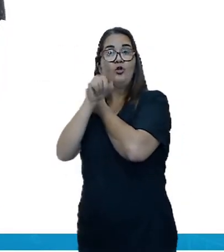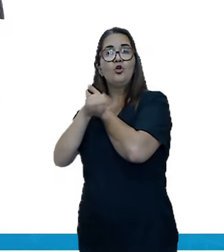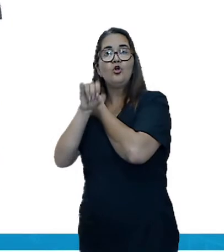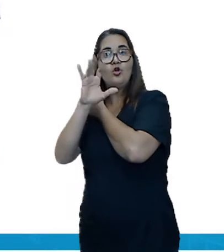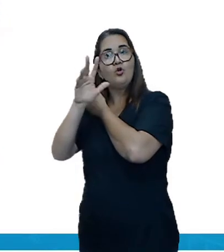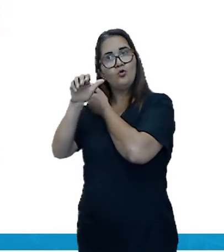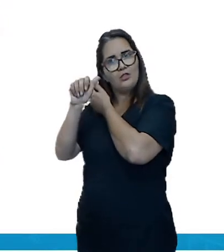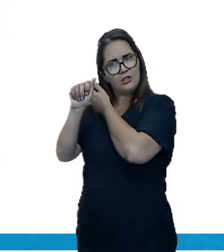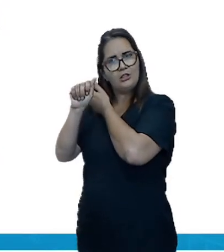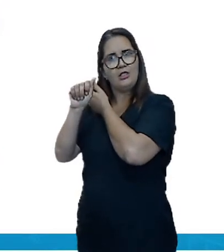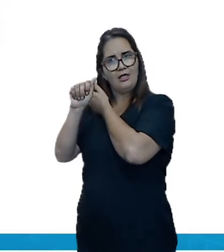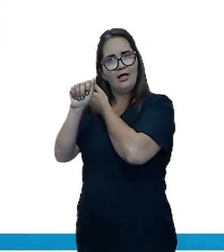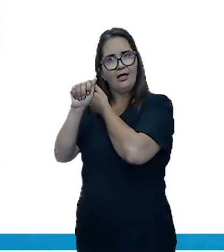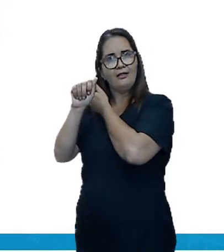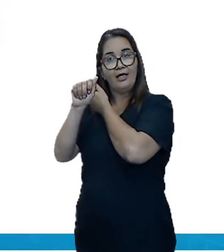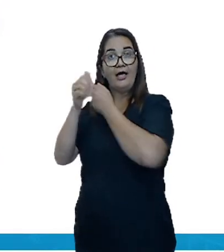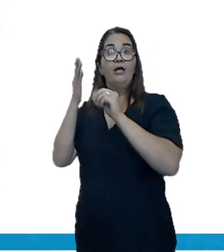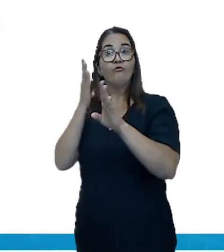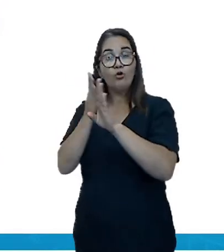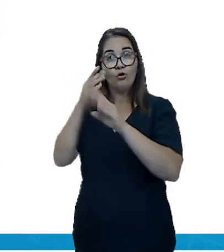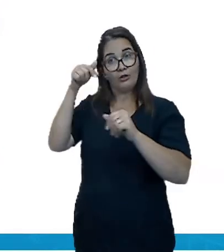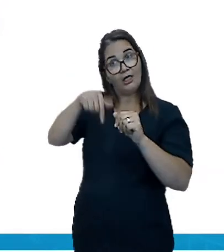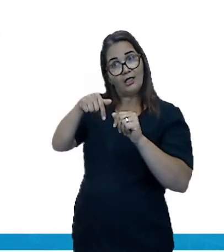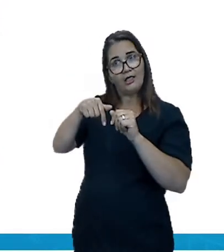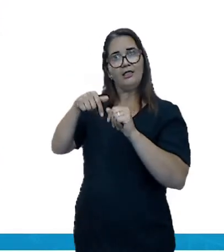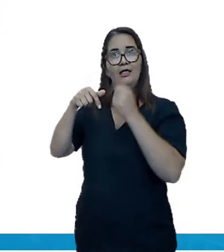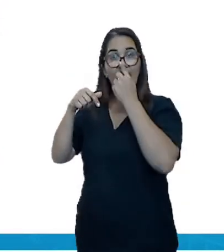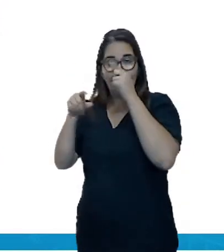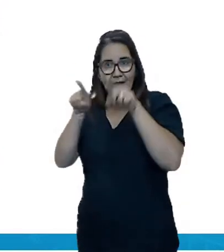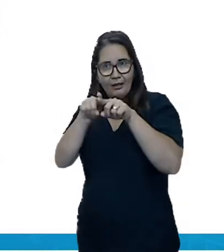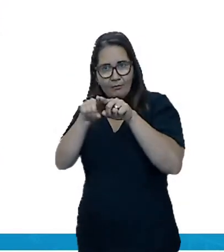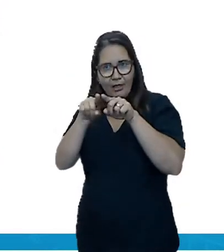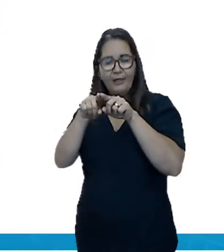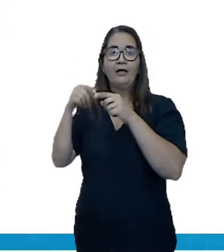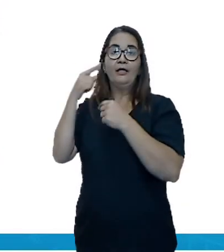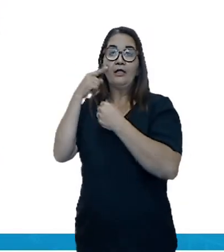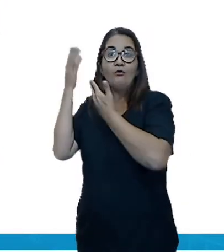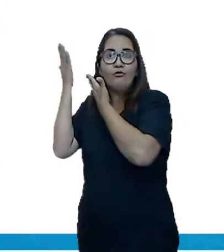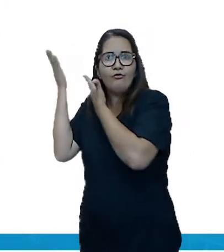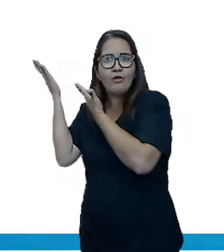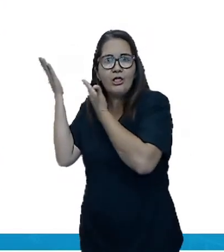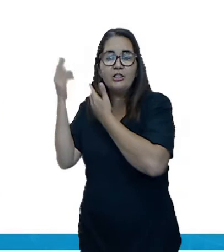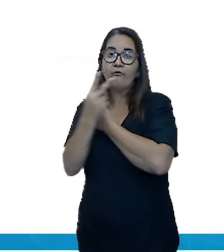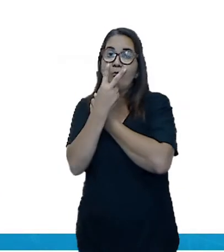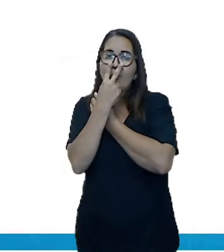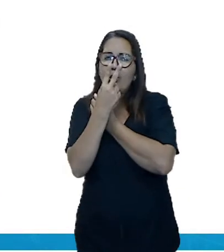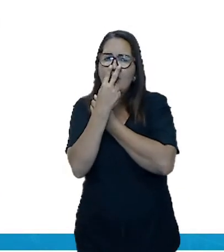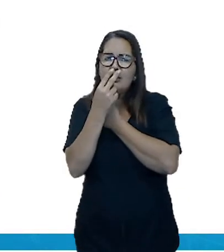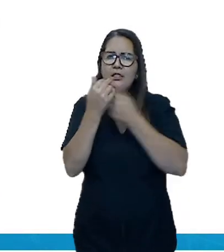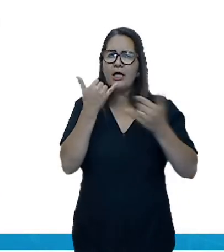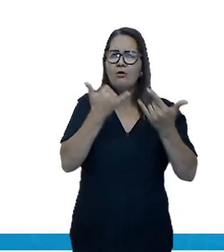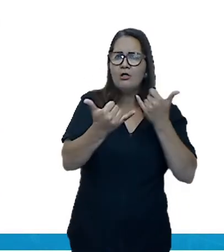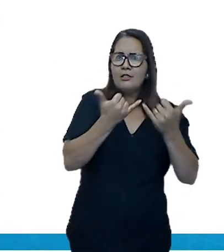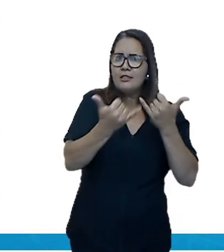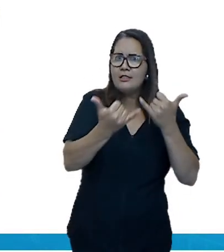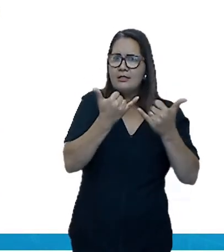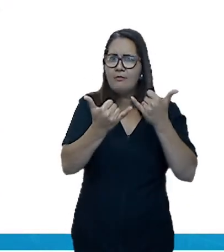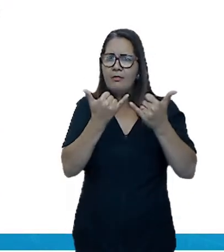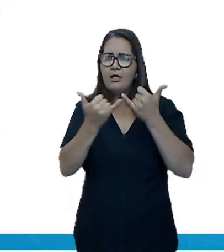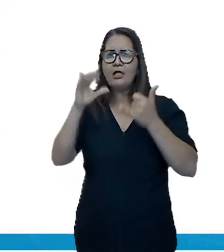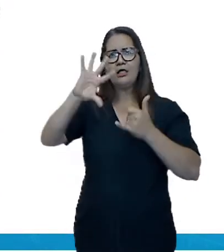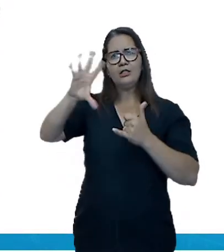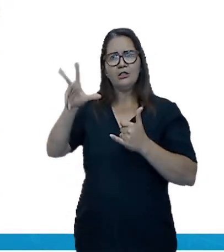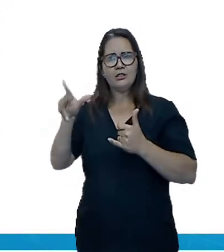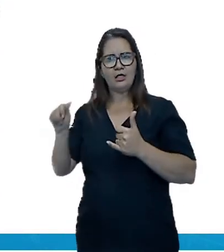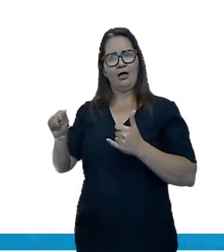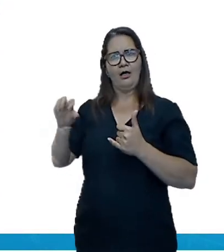dos africanos e dos aborígenes australianos. Assim, esses grupos fariam parte de uma outra